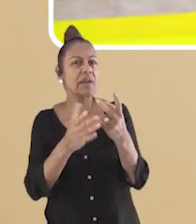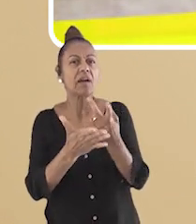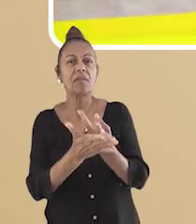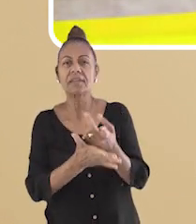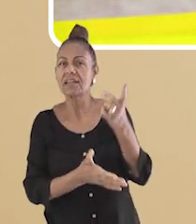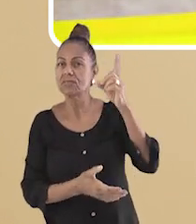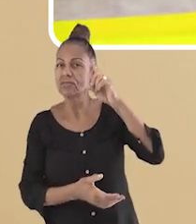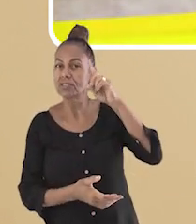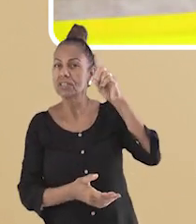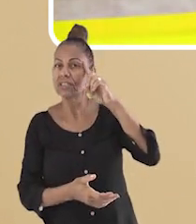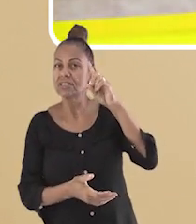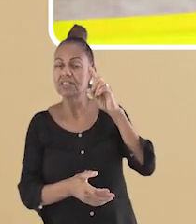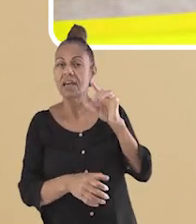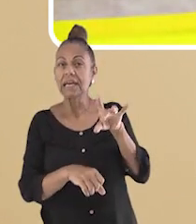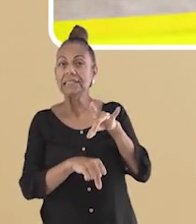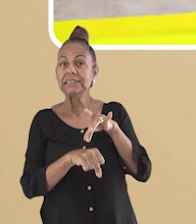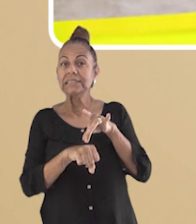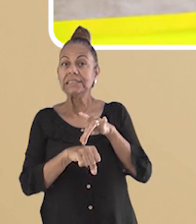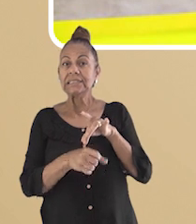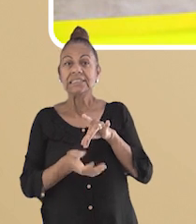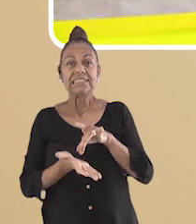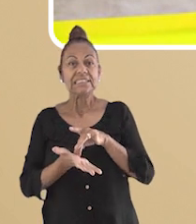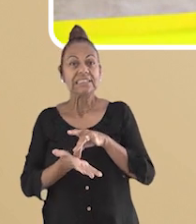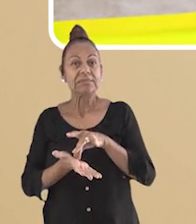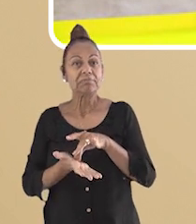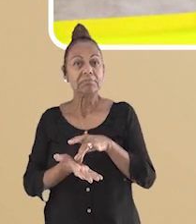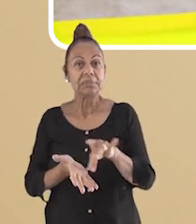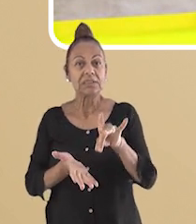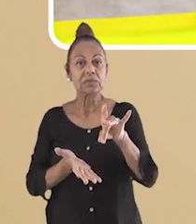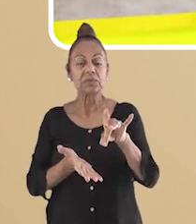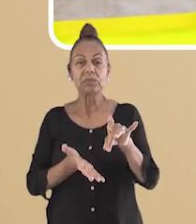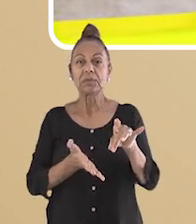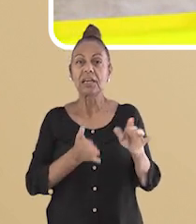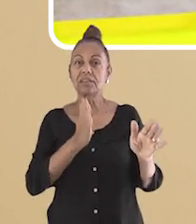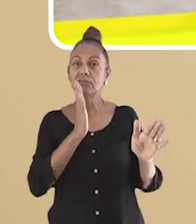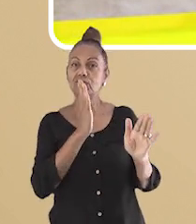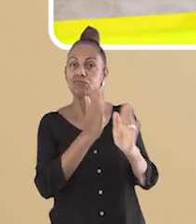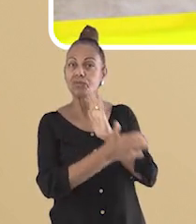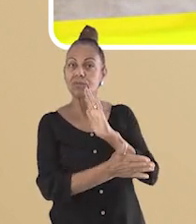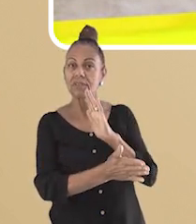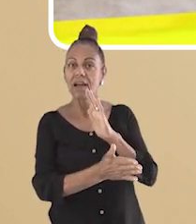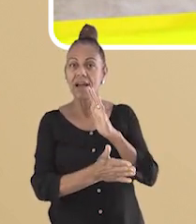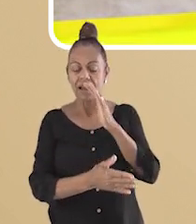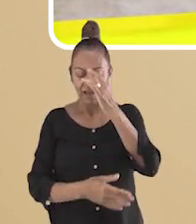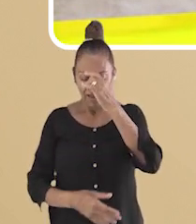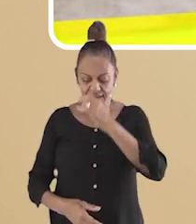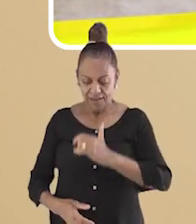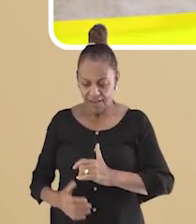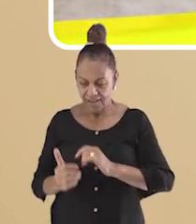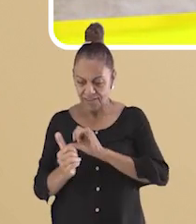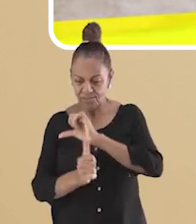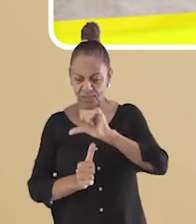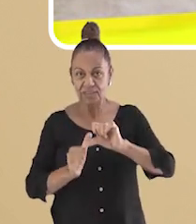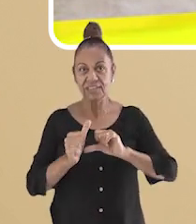comum. Uma coisa habitual. Para fugir do